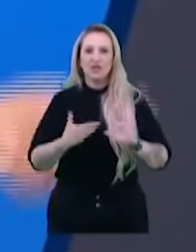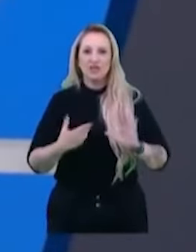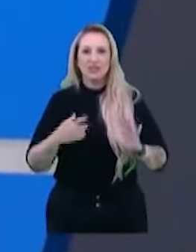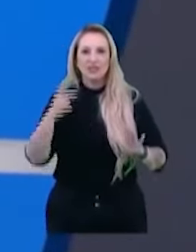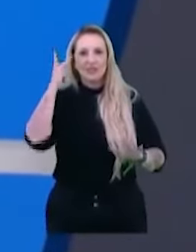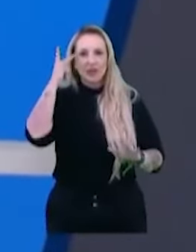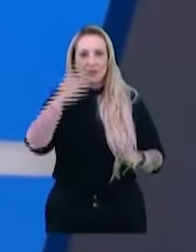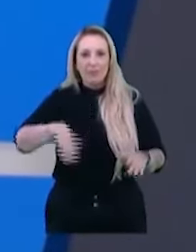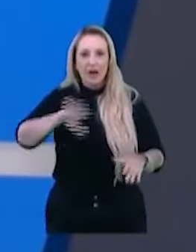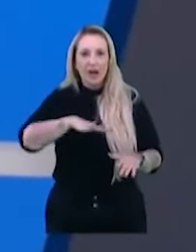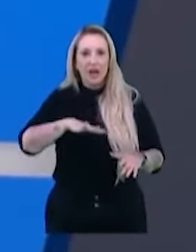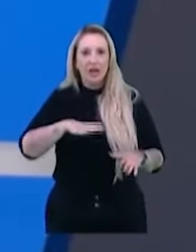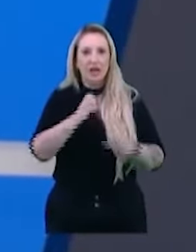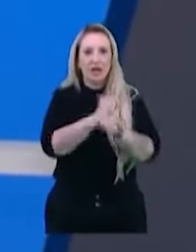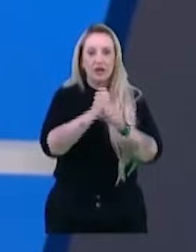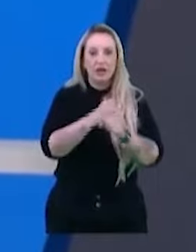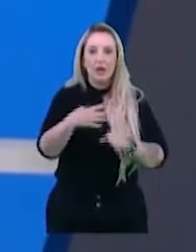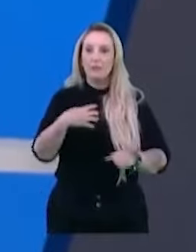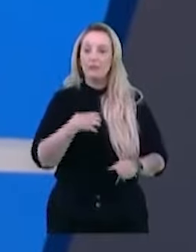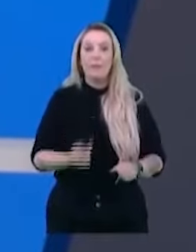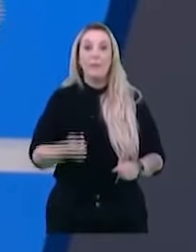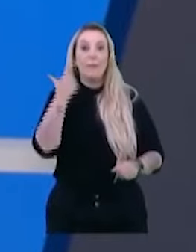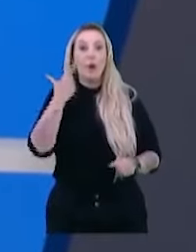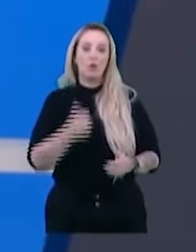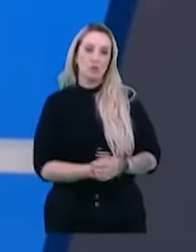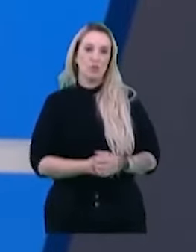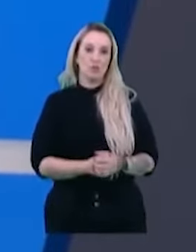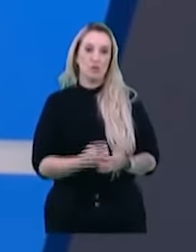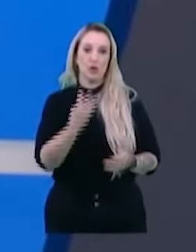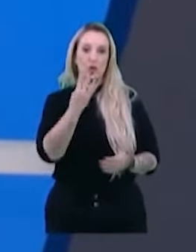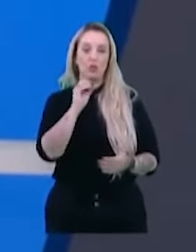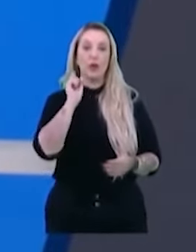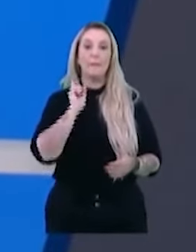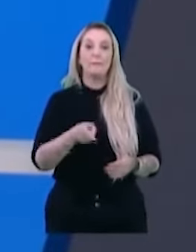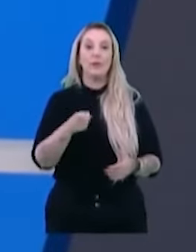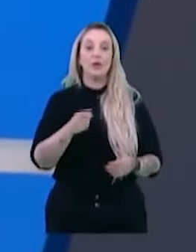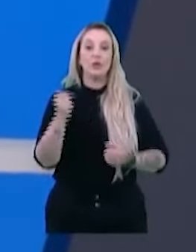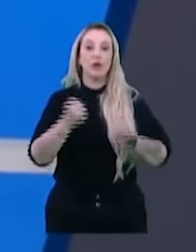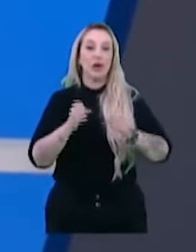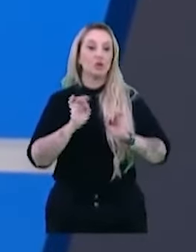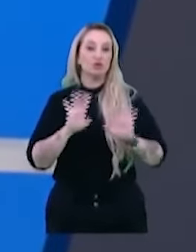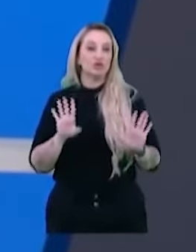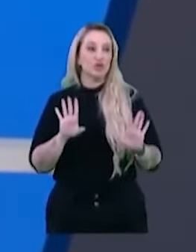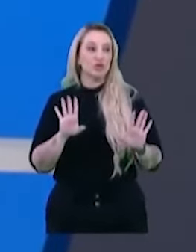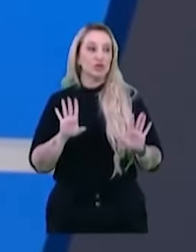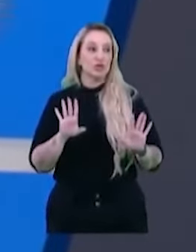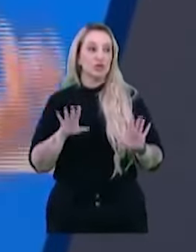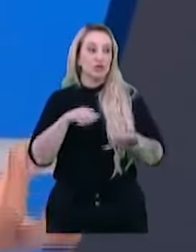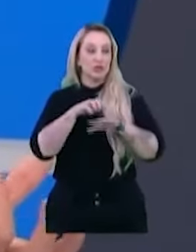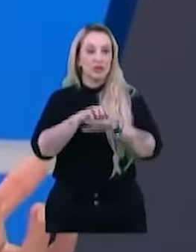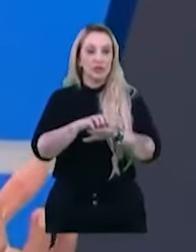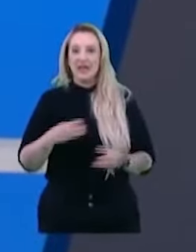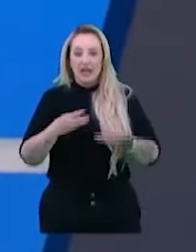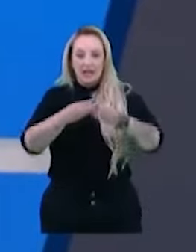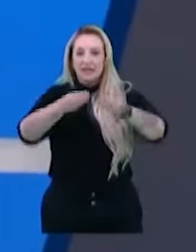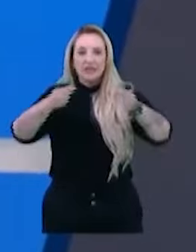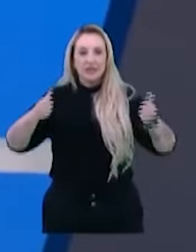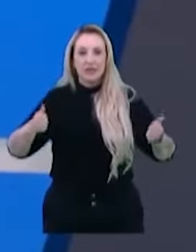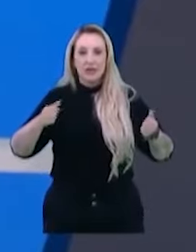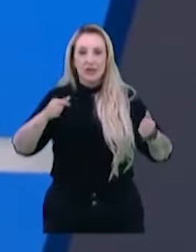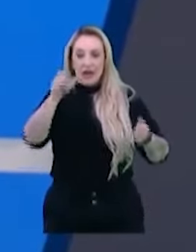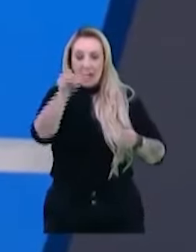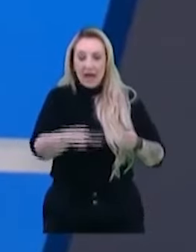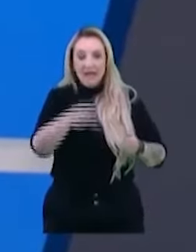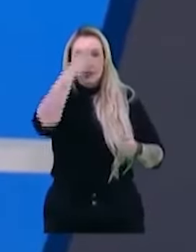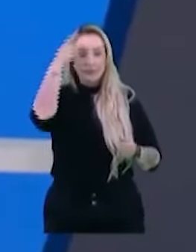cidade de São Paulo, a gente fez as contas, impacta pouco. São 40 mil carros em média a mais por dia, de uma frota estimada em 9 milhões. Mas para